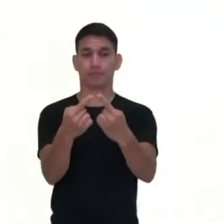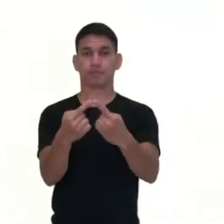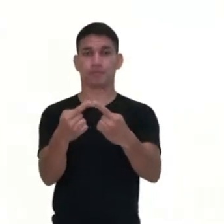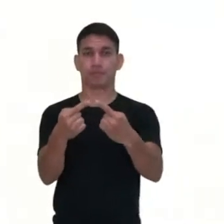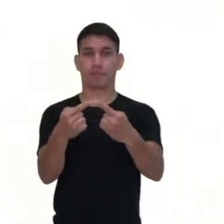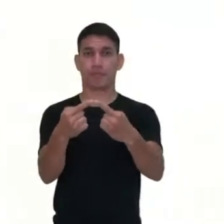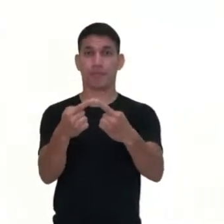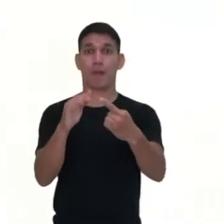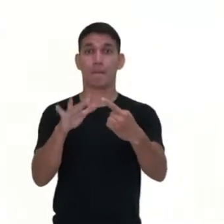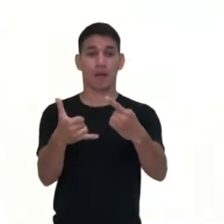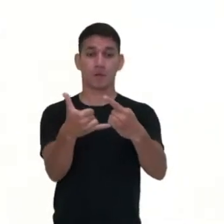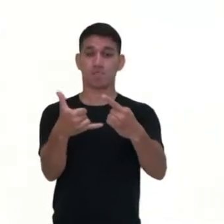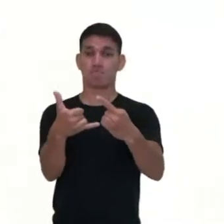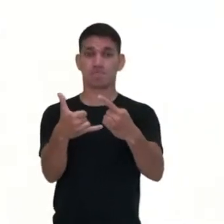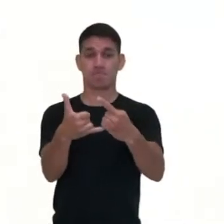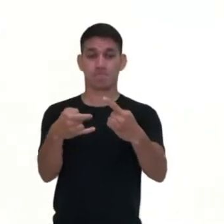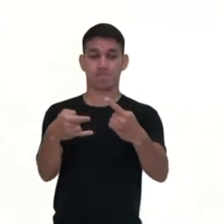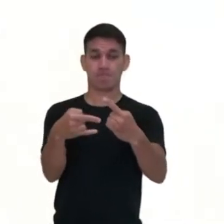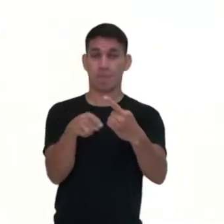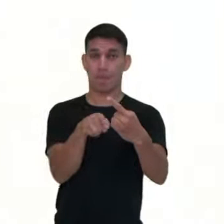cima, porém sem o traço